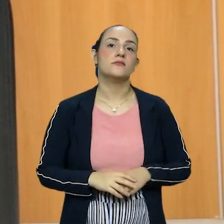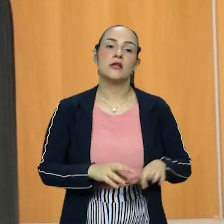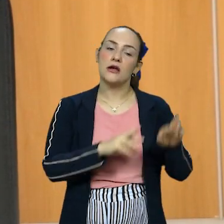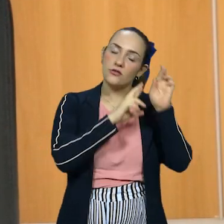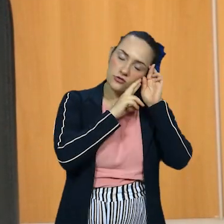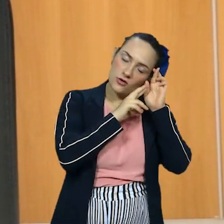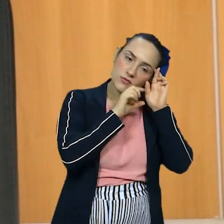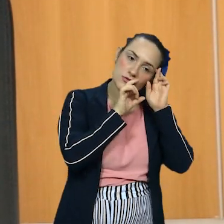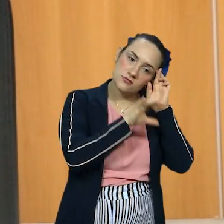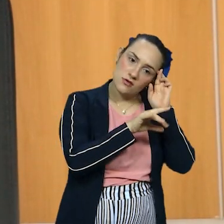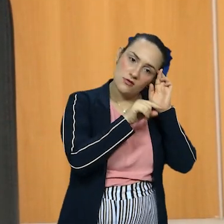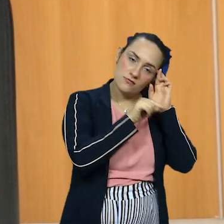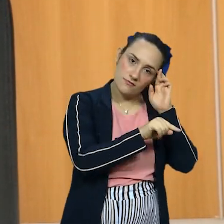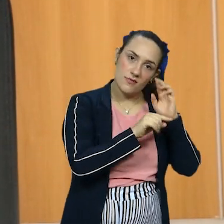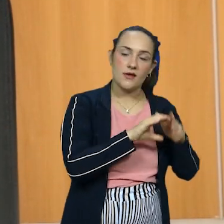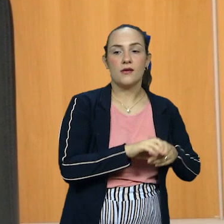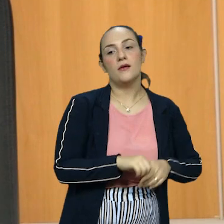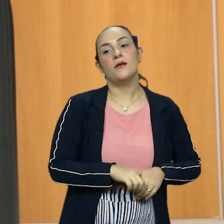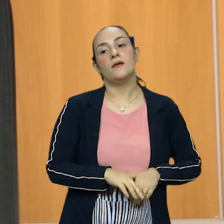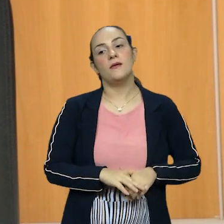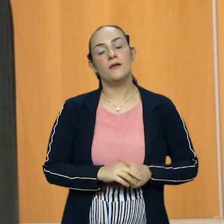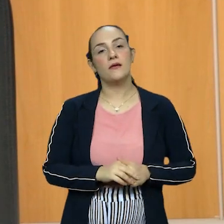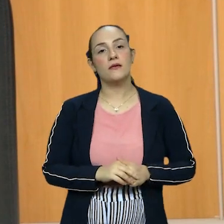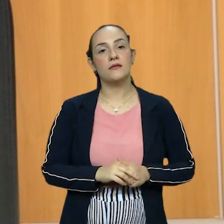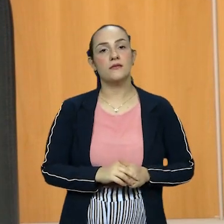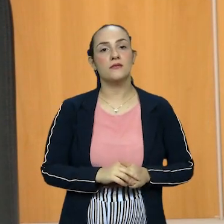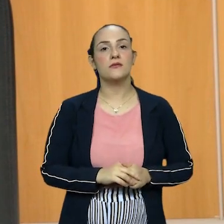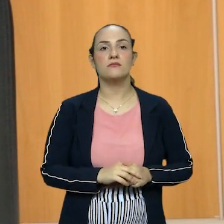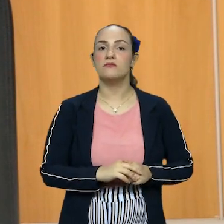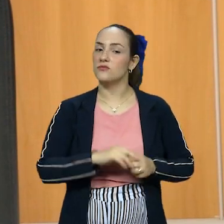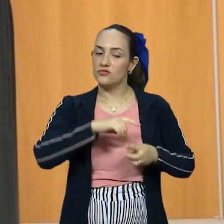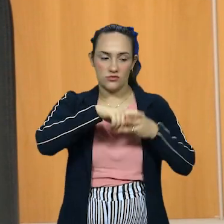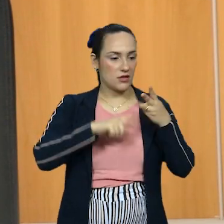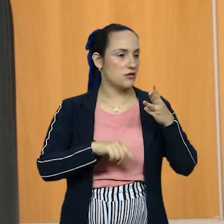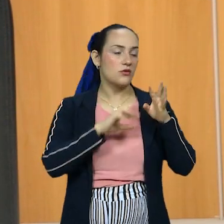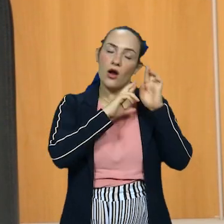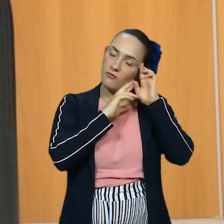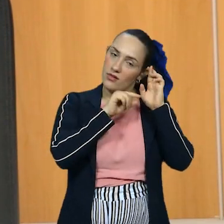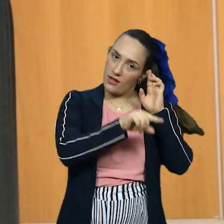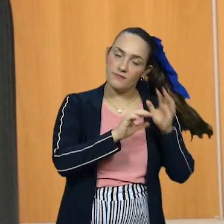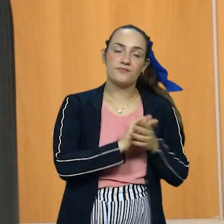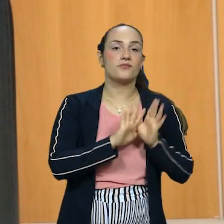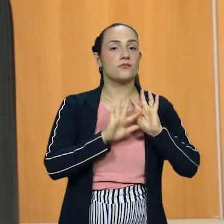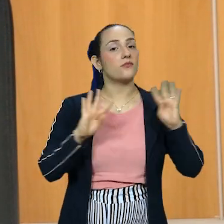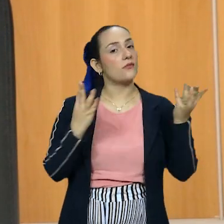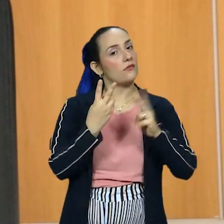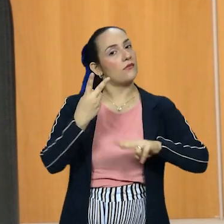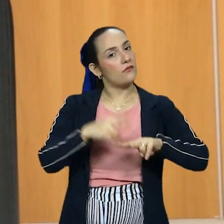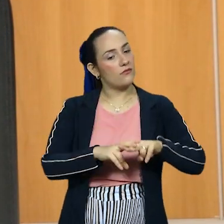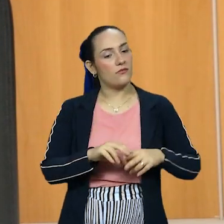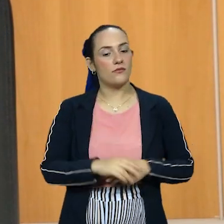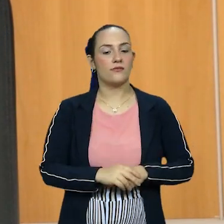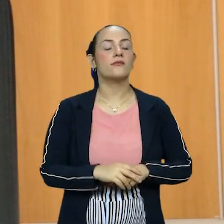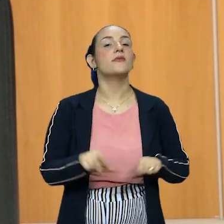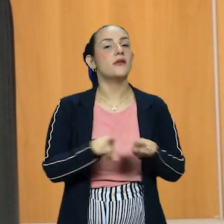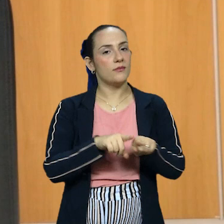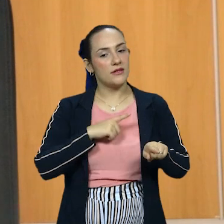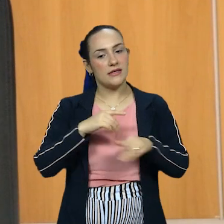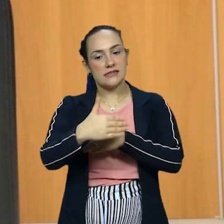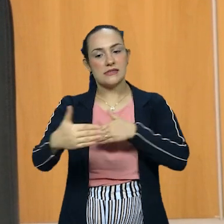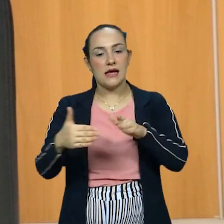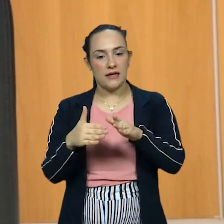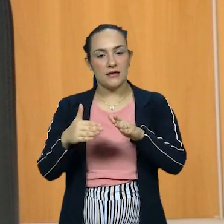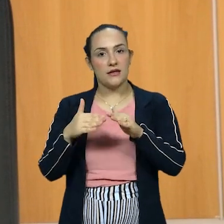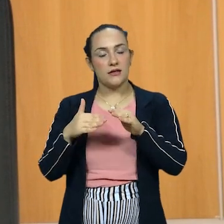lá, realmente cumpre a pena integralmente nos 3 regimes, e tem uma curiosidade no presídio militar, que